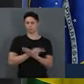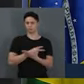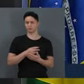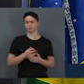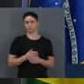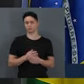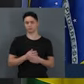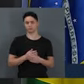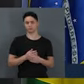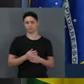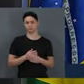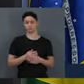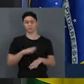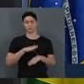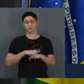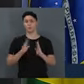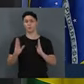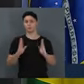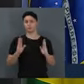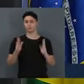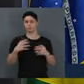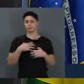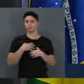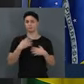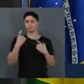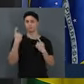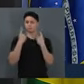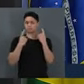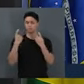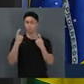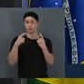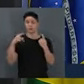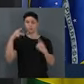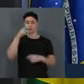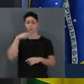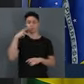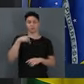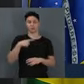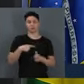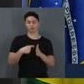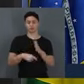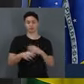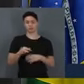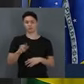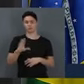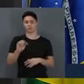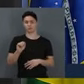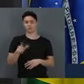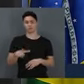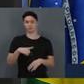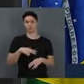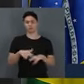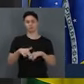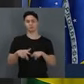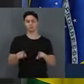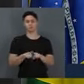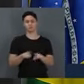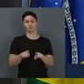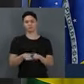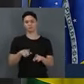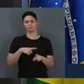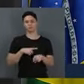em um momento eh de preocupação com a política fiscal e e e em decorrência das